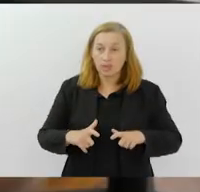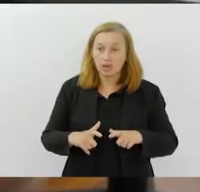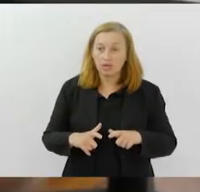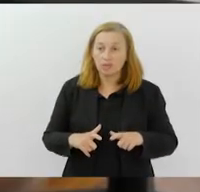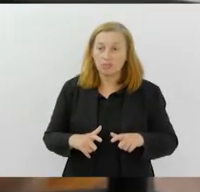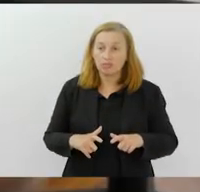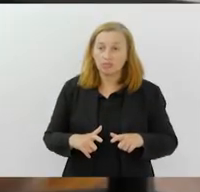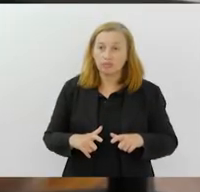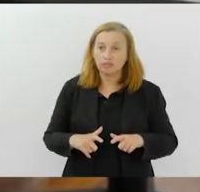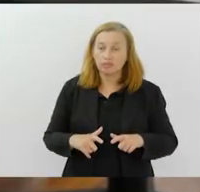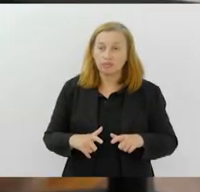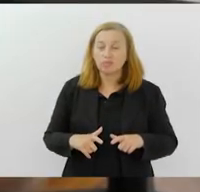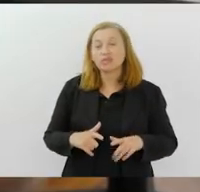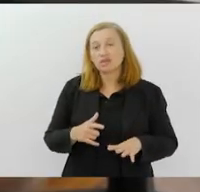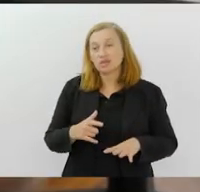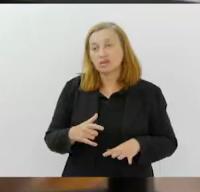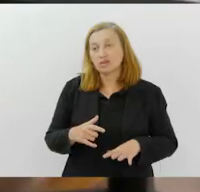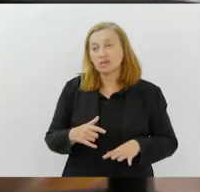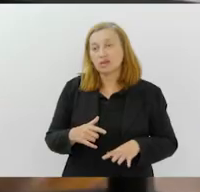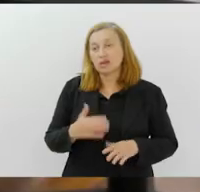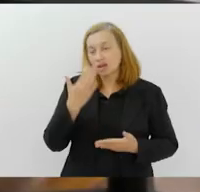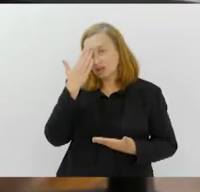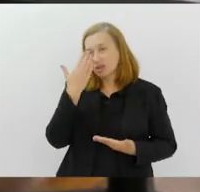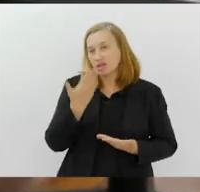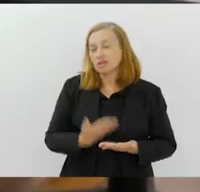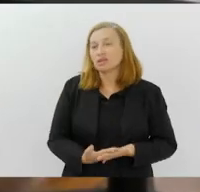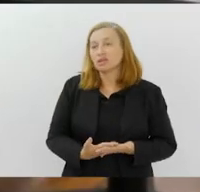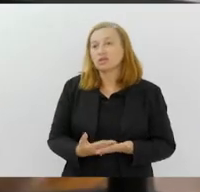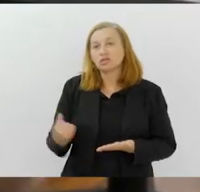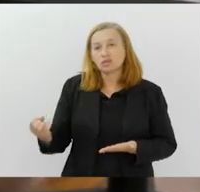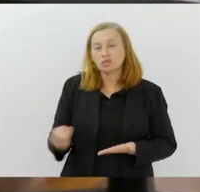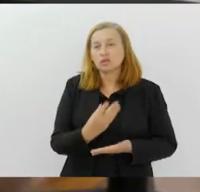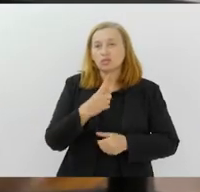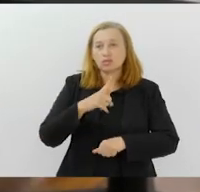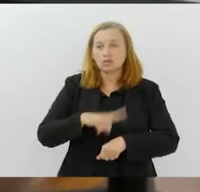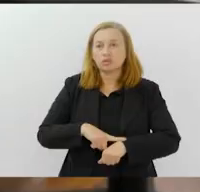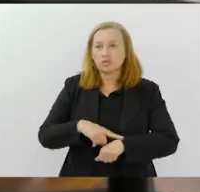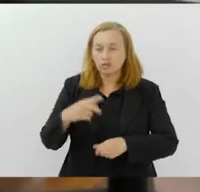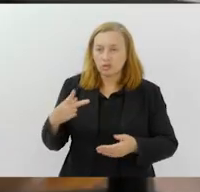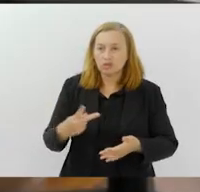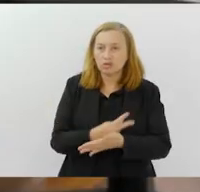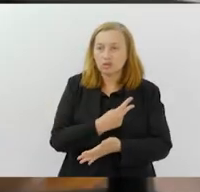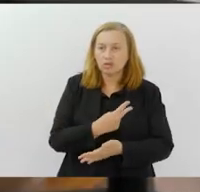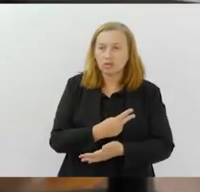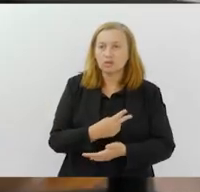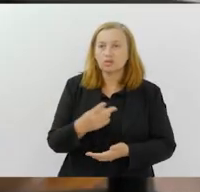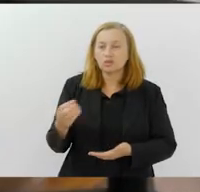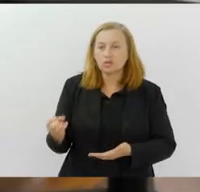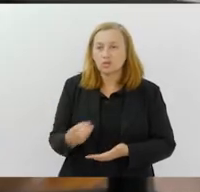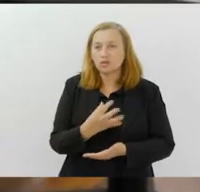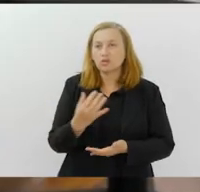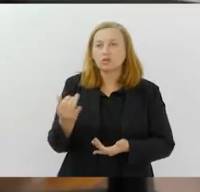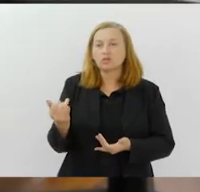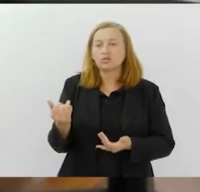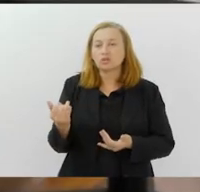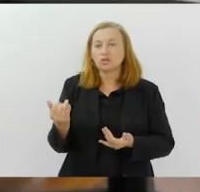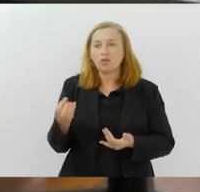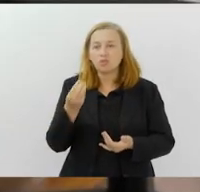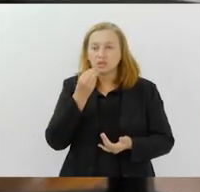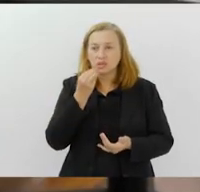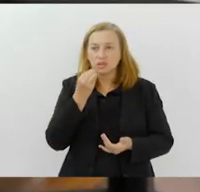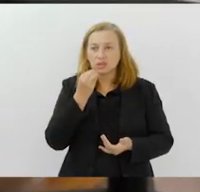com sinceridade creio que Novos Tempos surgirão novo cenário surgirão